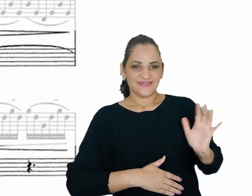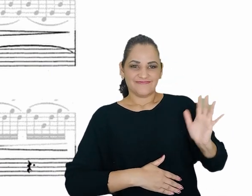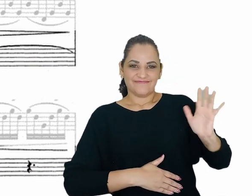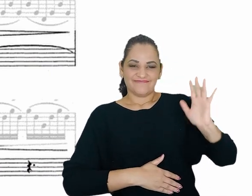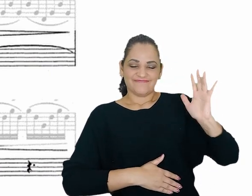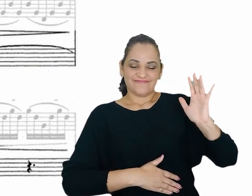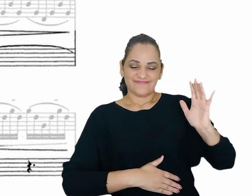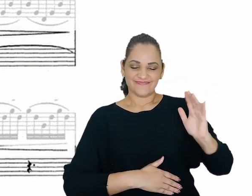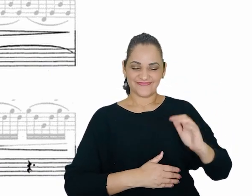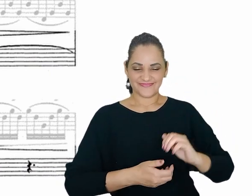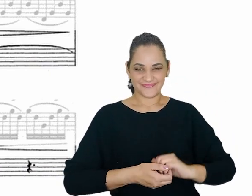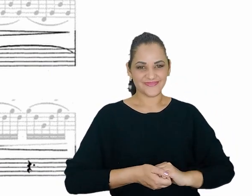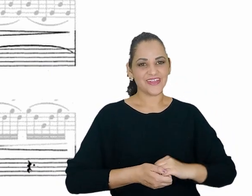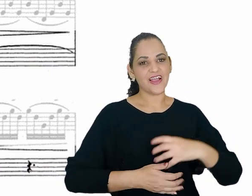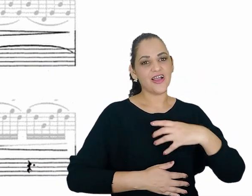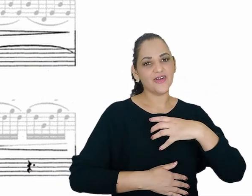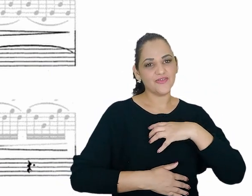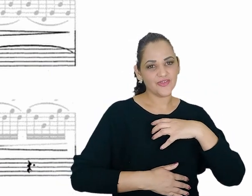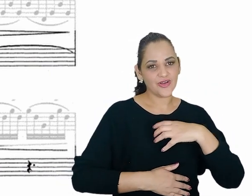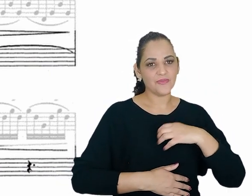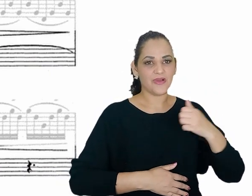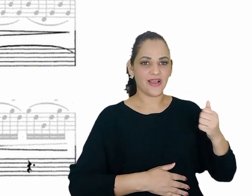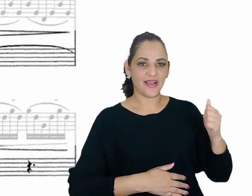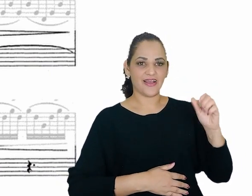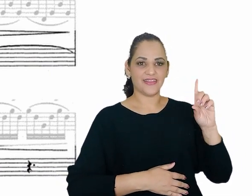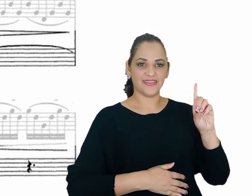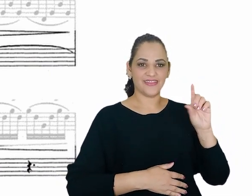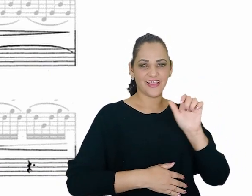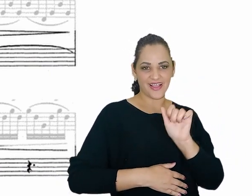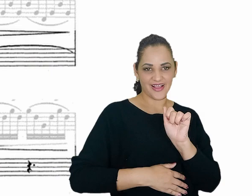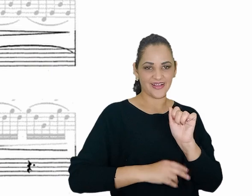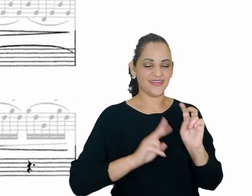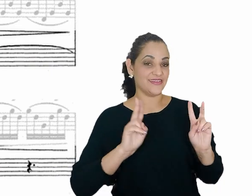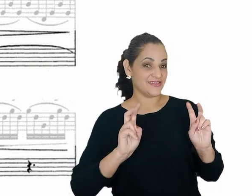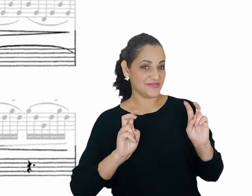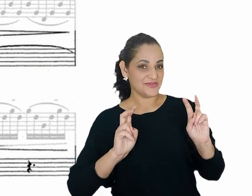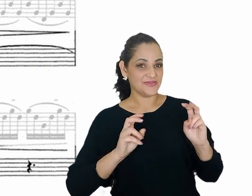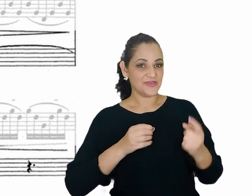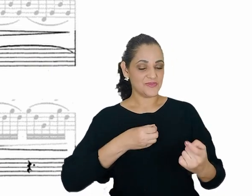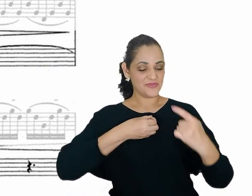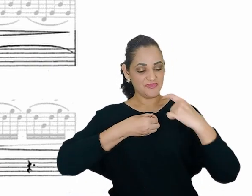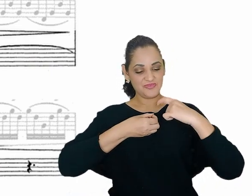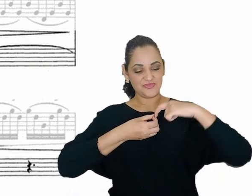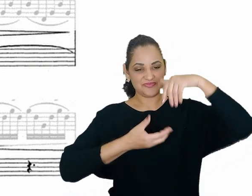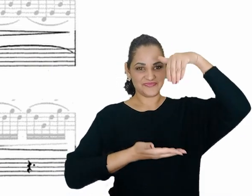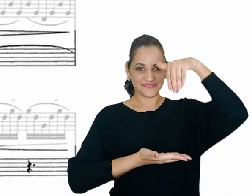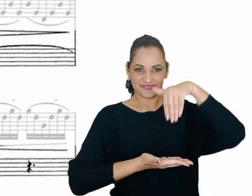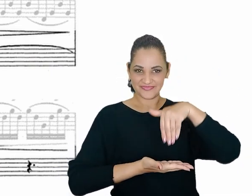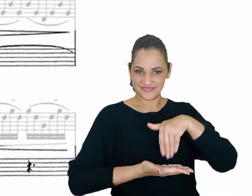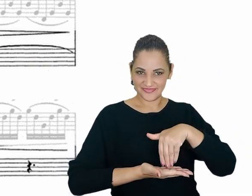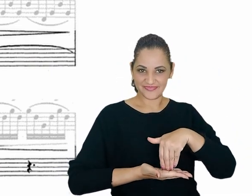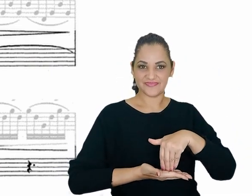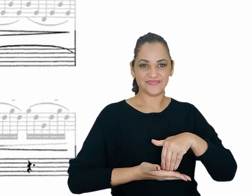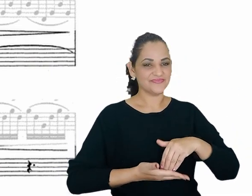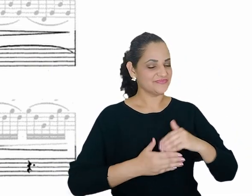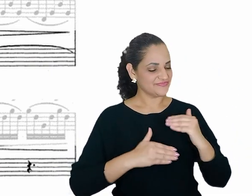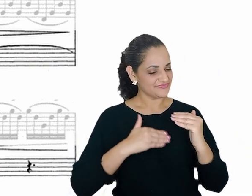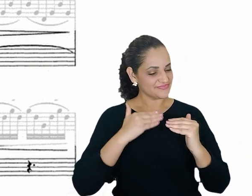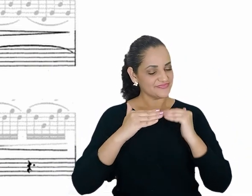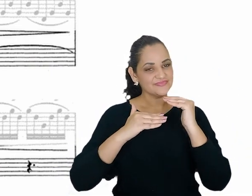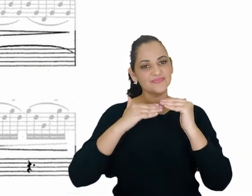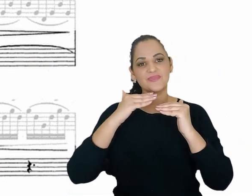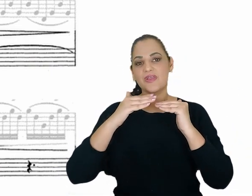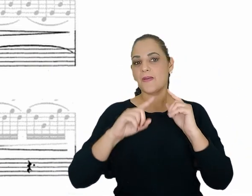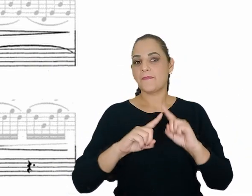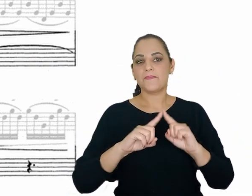riqueza de sua linha melódica. A forma é ABA, com um tema que volta no final e uma